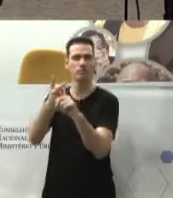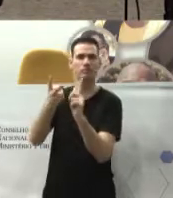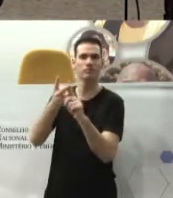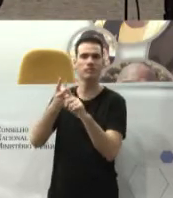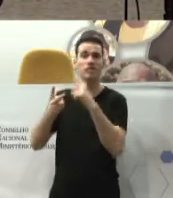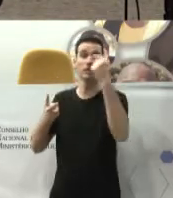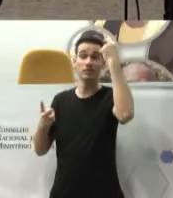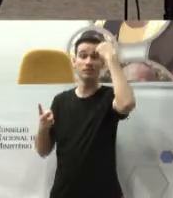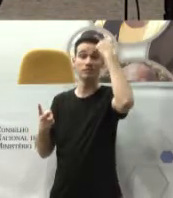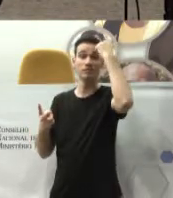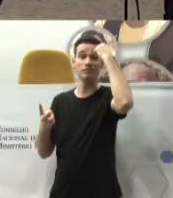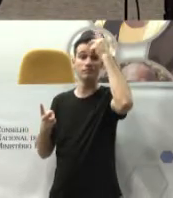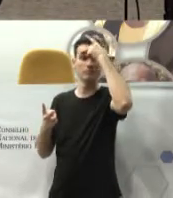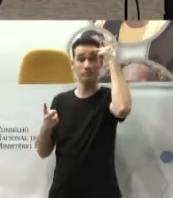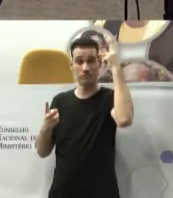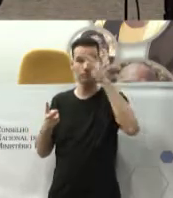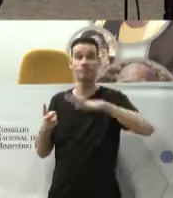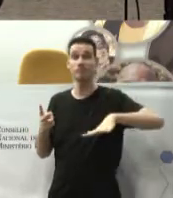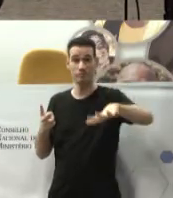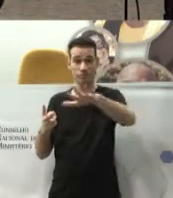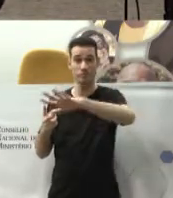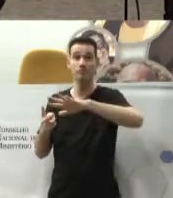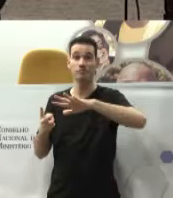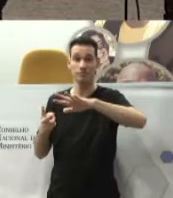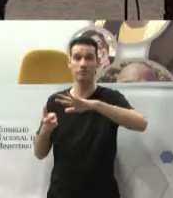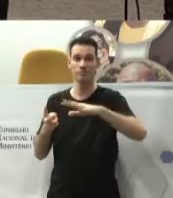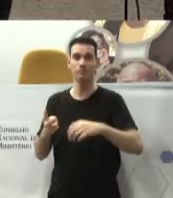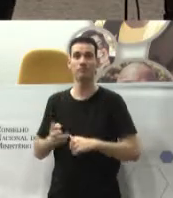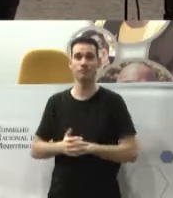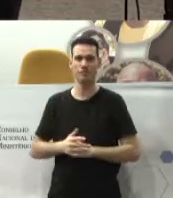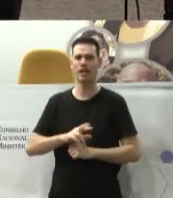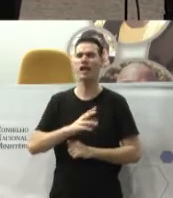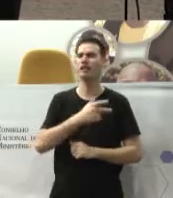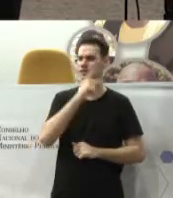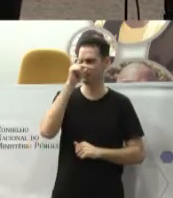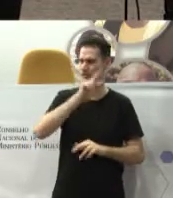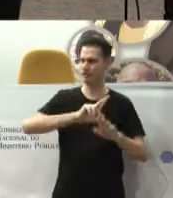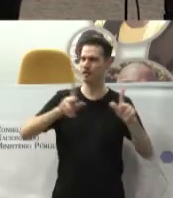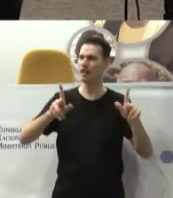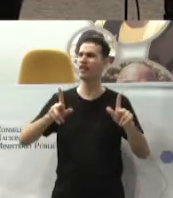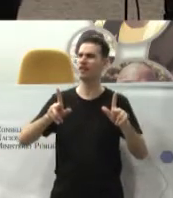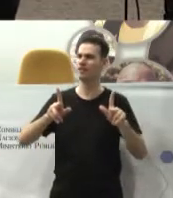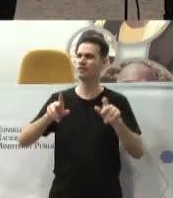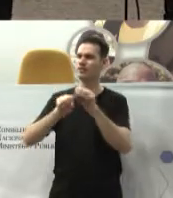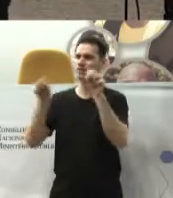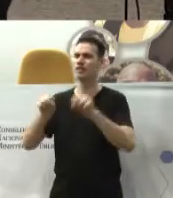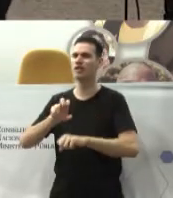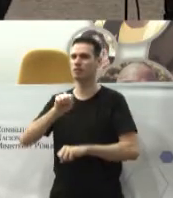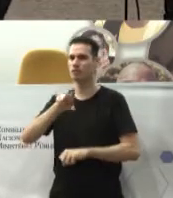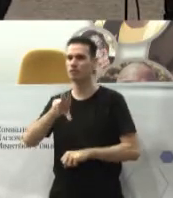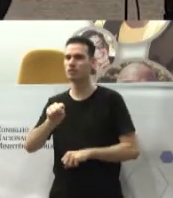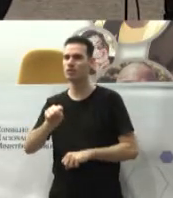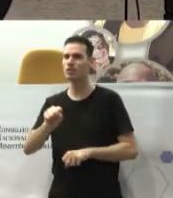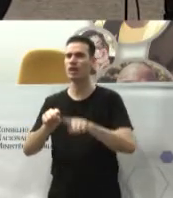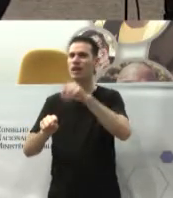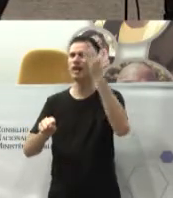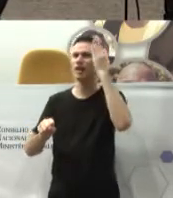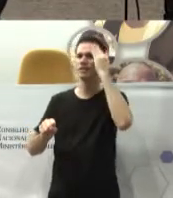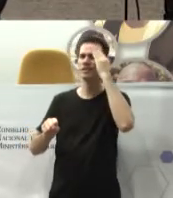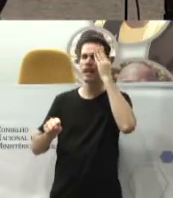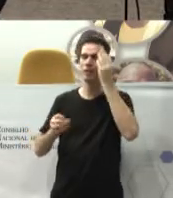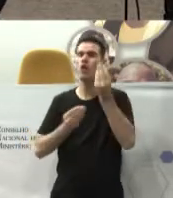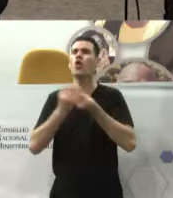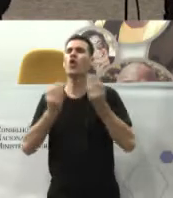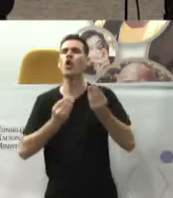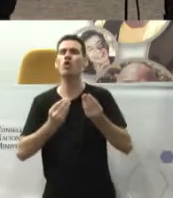pessoas, que é absolutamente, em muitos casos, diferente da rede como está posta no SUS. As pessoas vêm onde elas sabem que vão ser